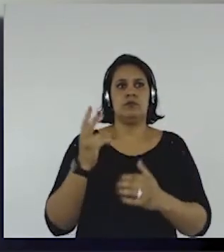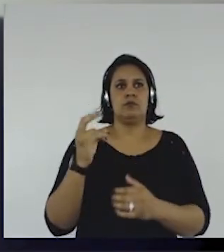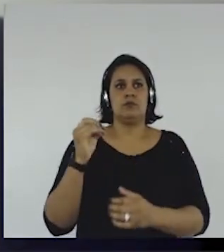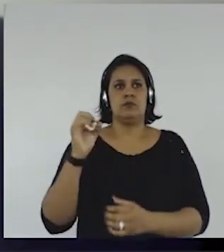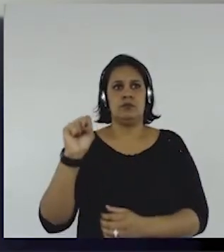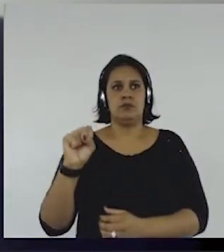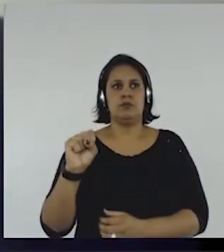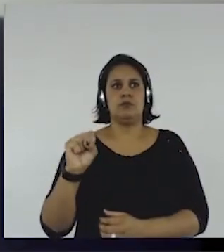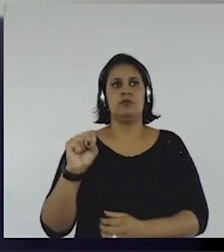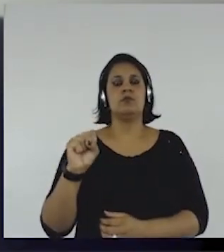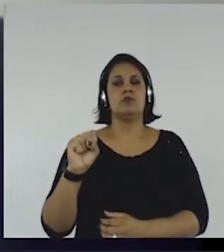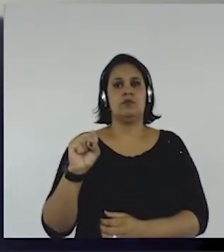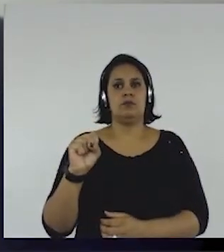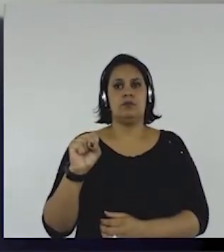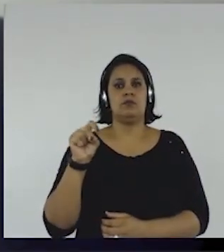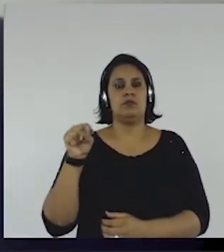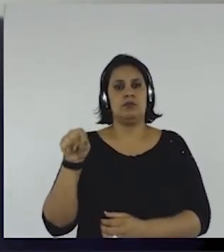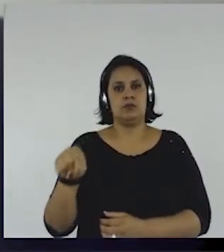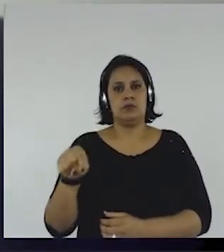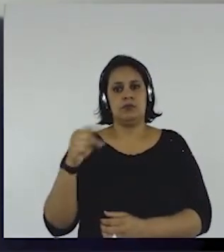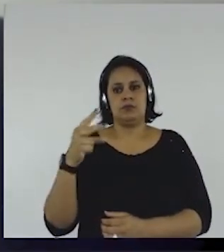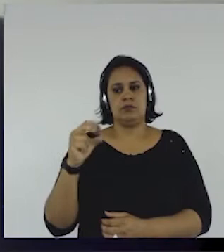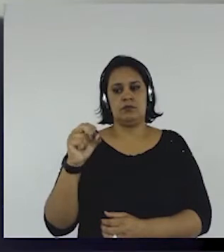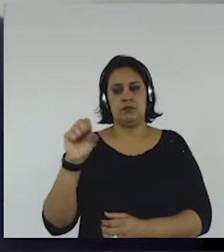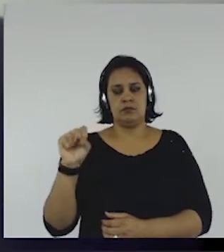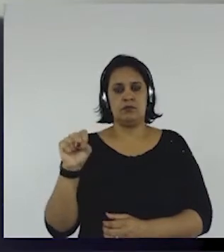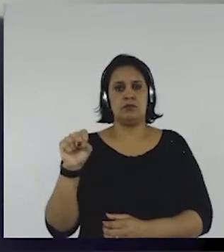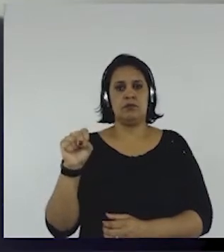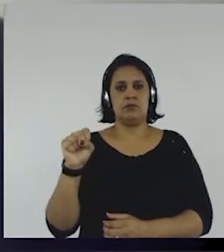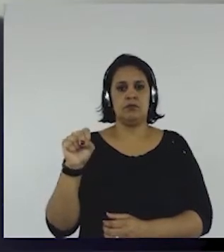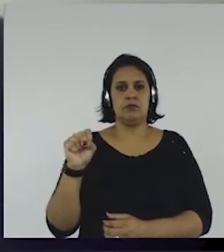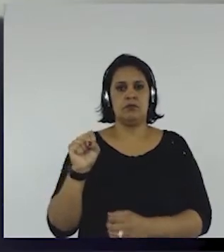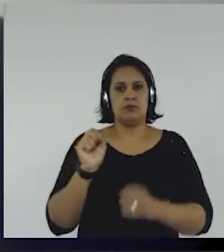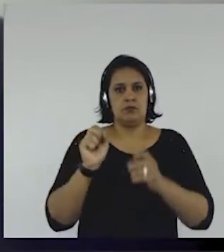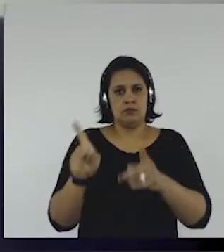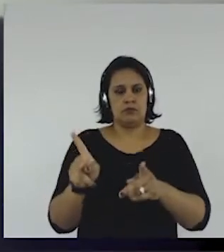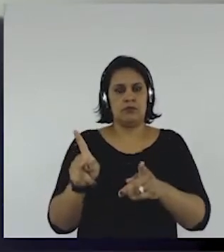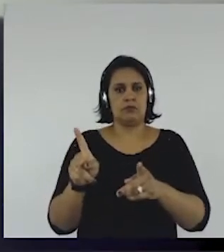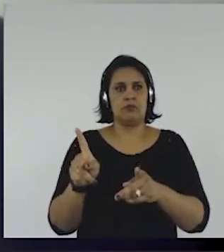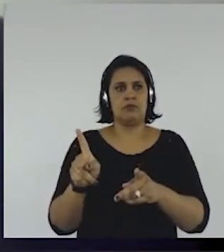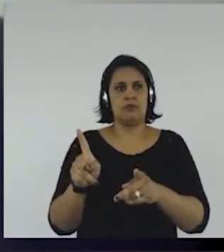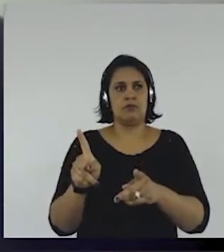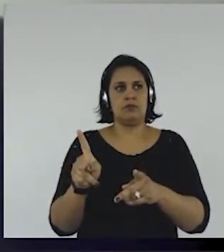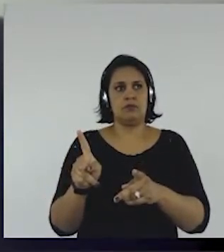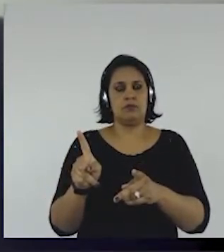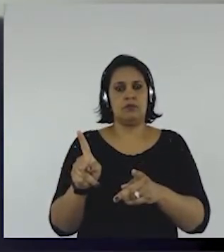Foi quando ele se aposentou